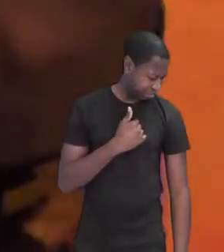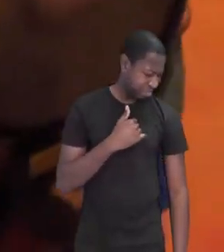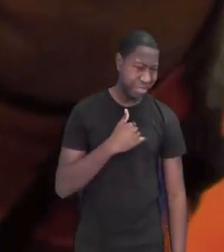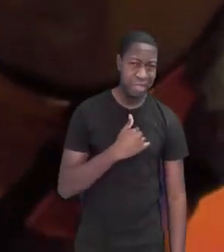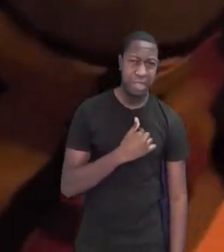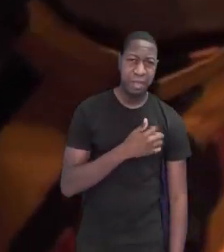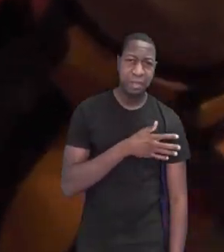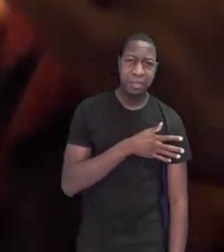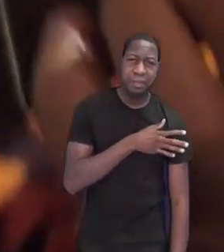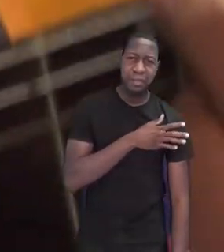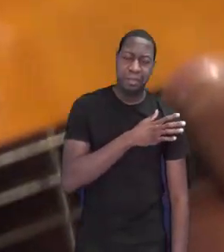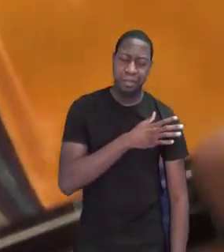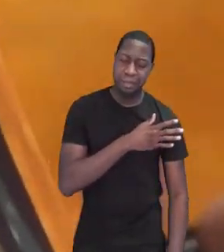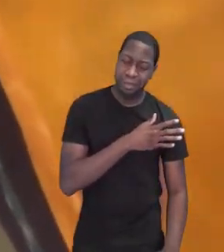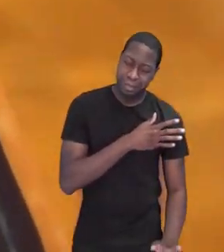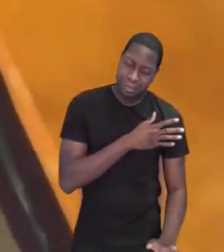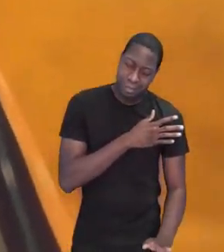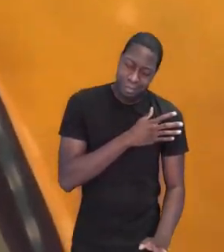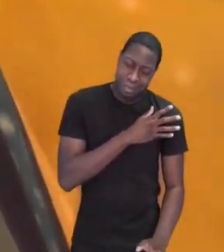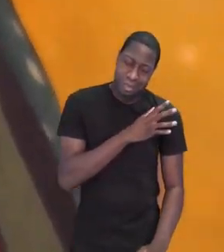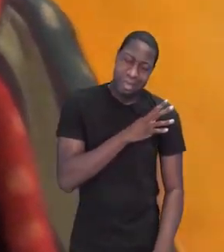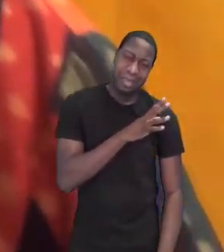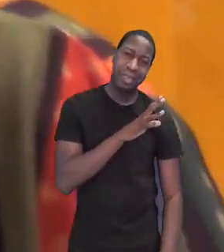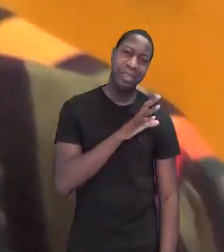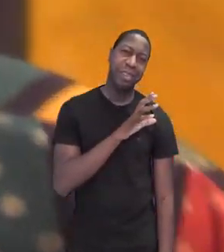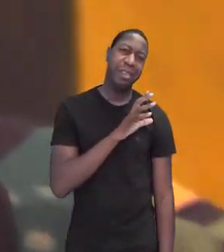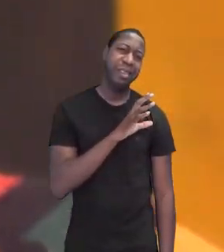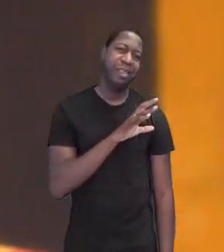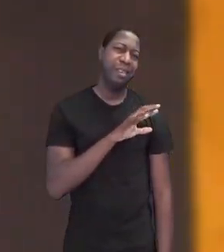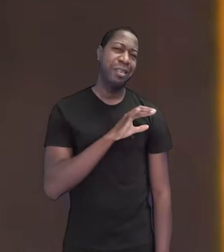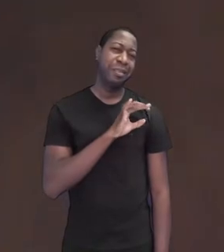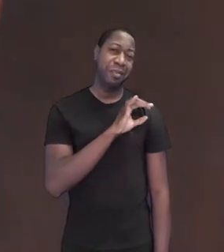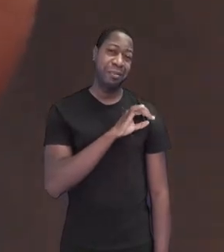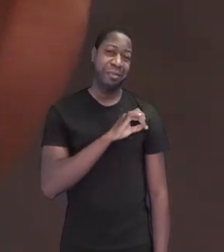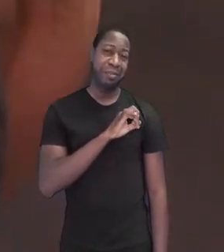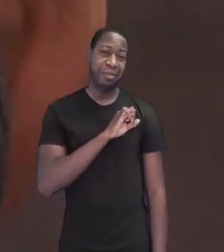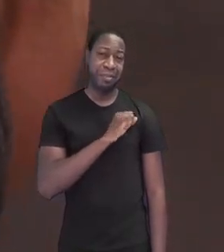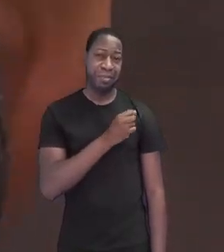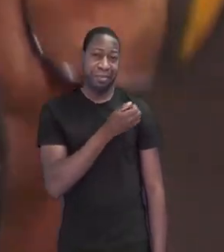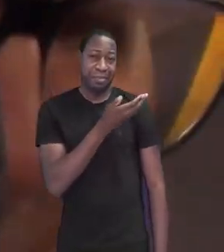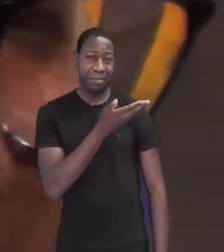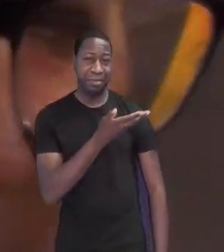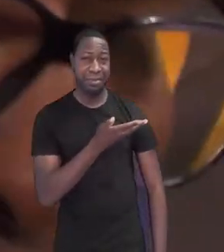soluço um coração bem feito por você.